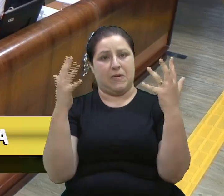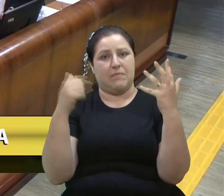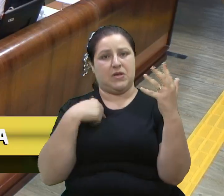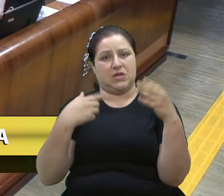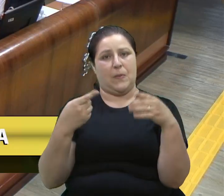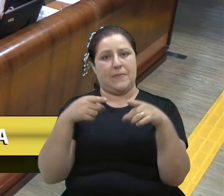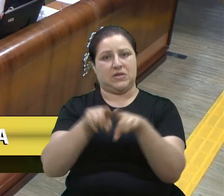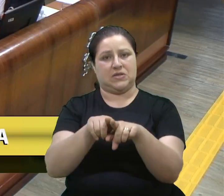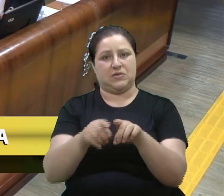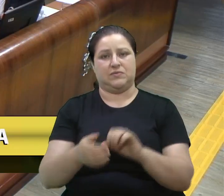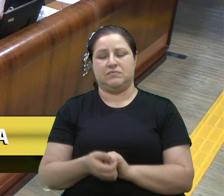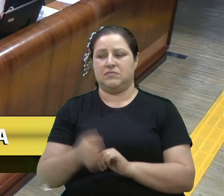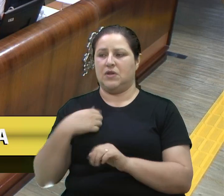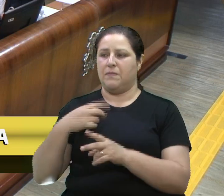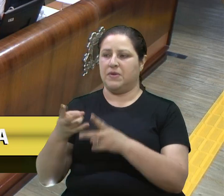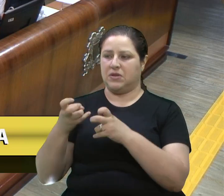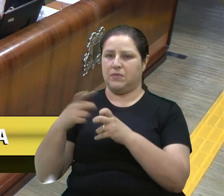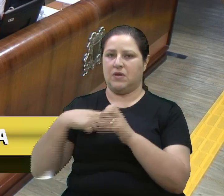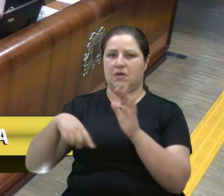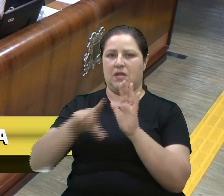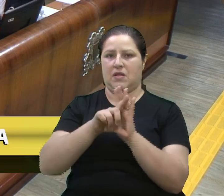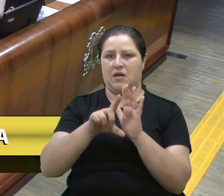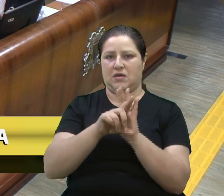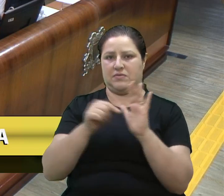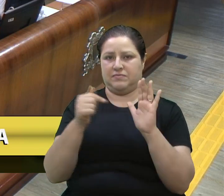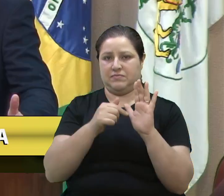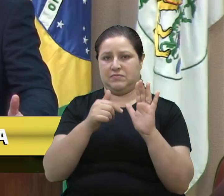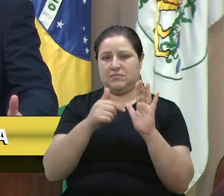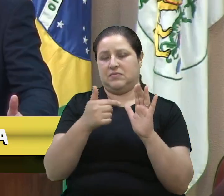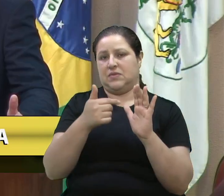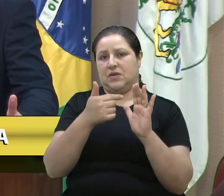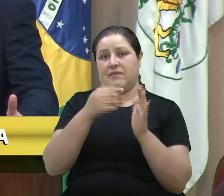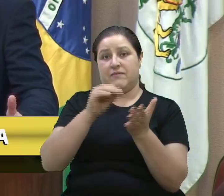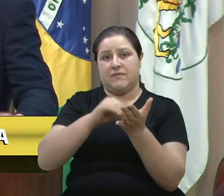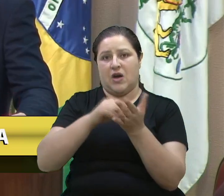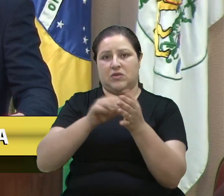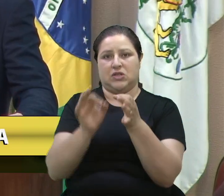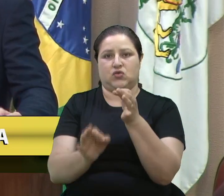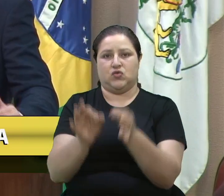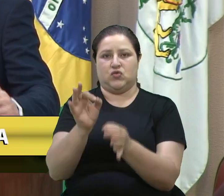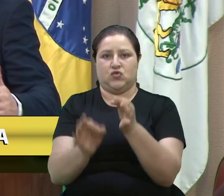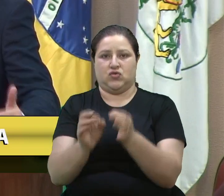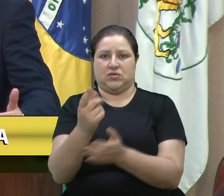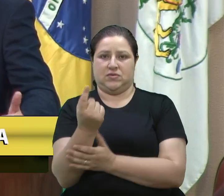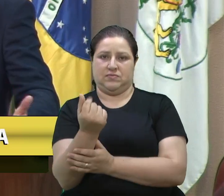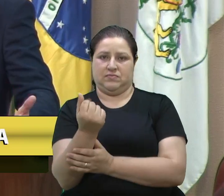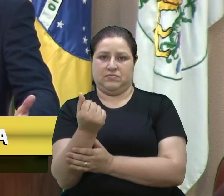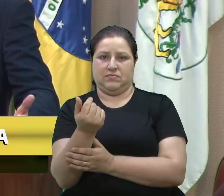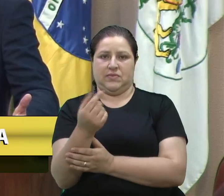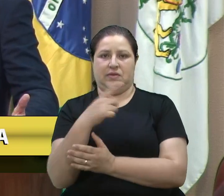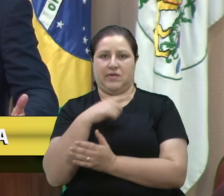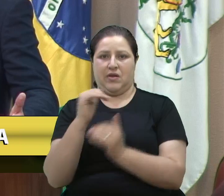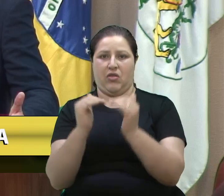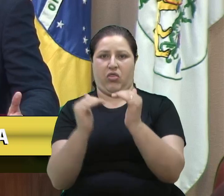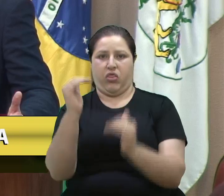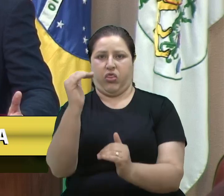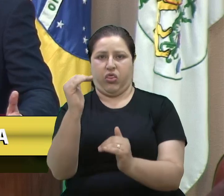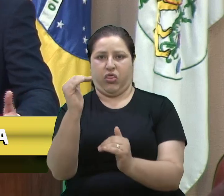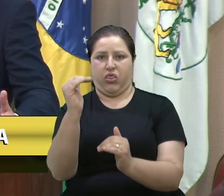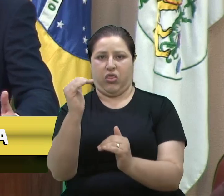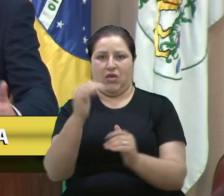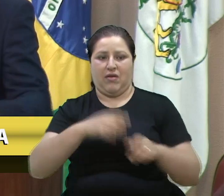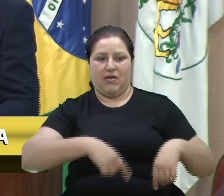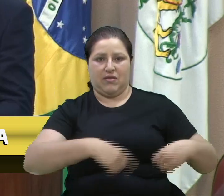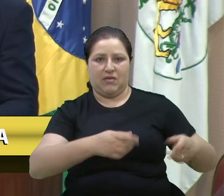gente nota pela lei, né, que não existe uma justiça financeira, né? Pois há um desequilíbrio entre a